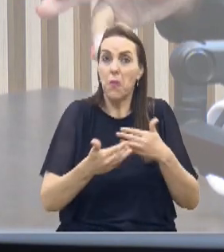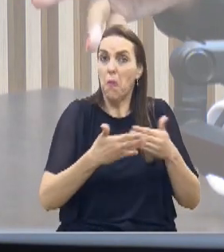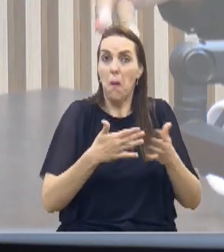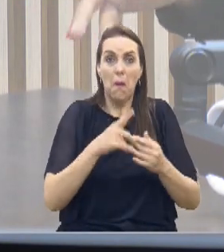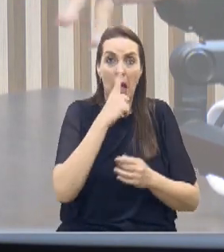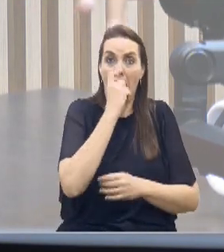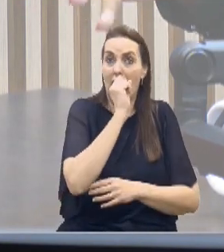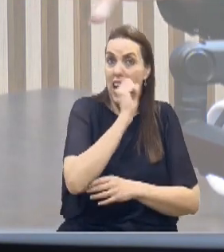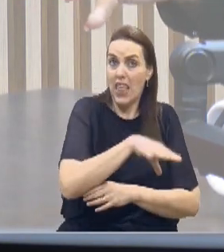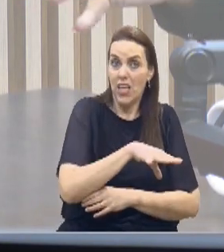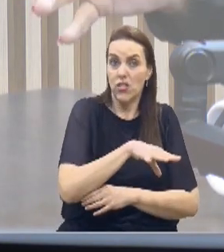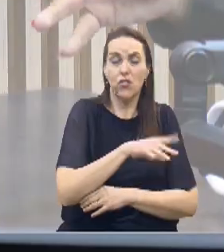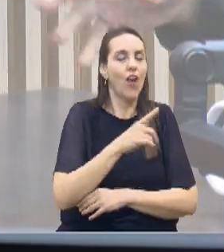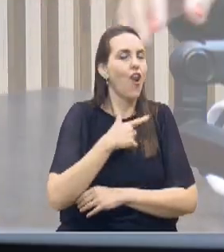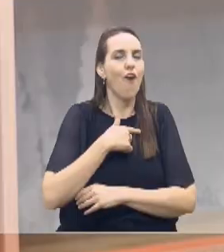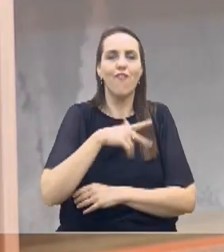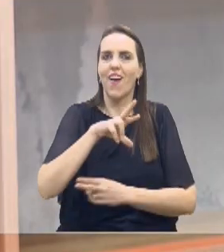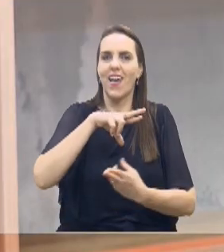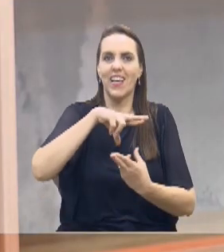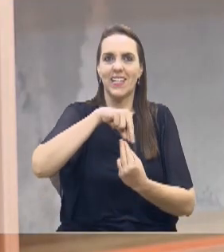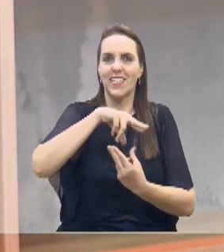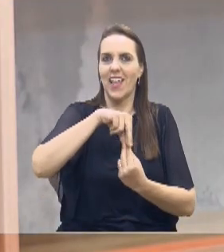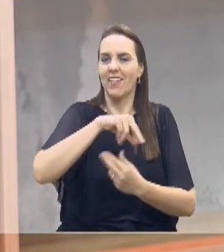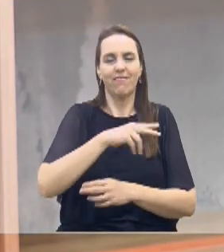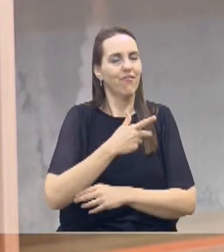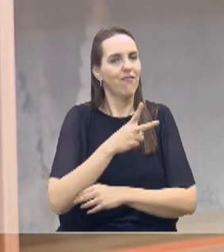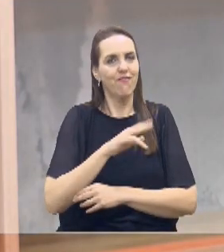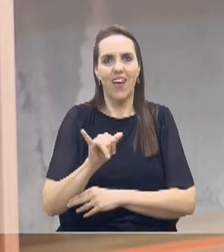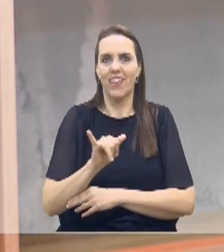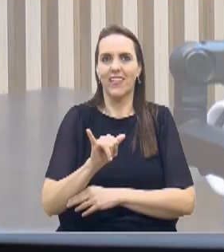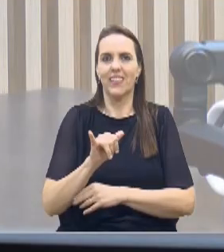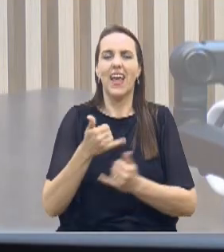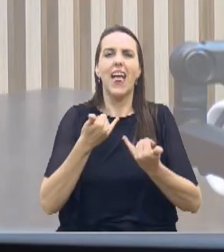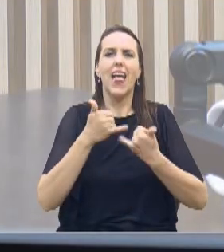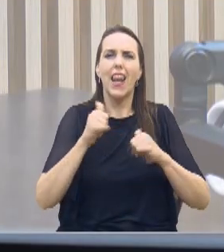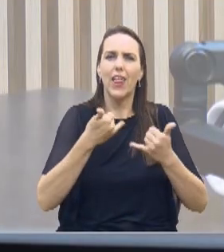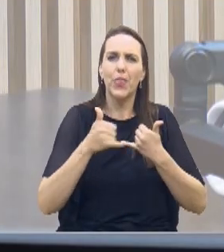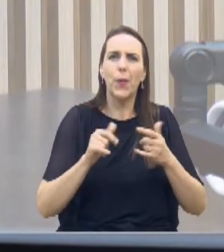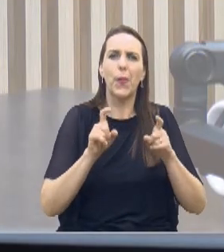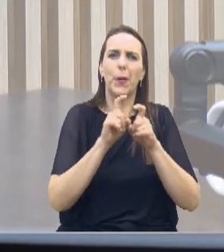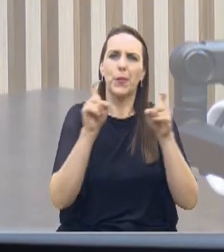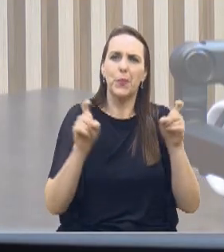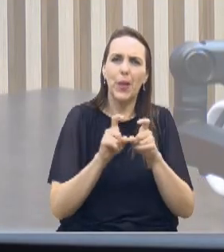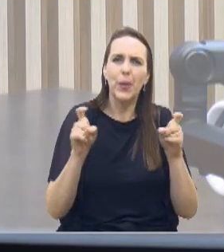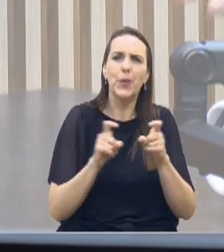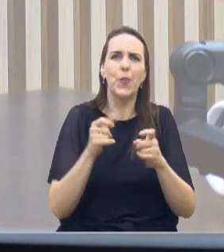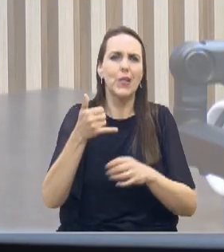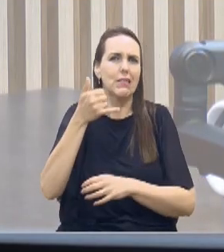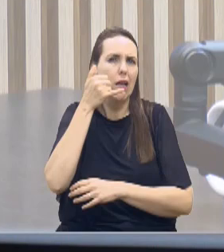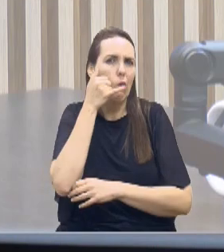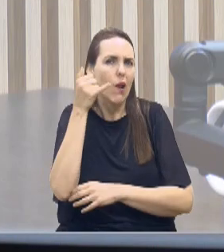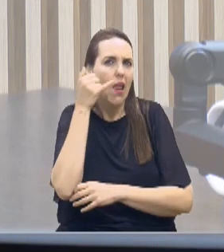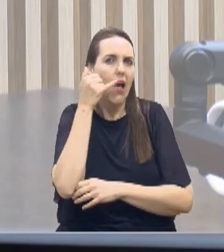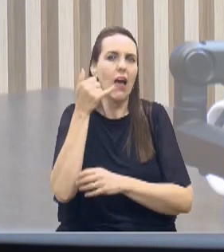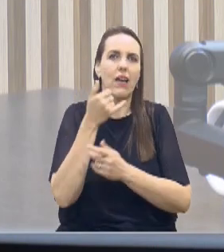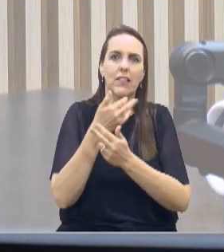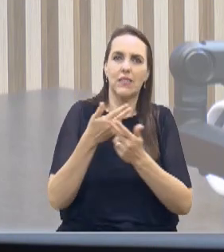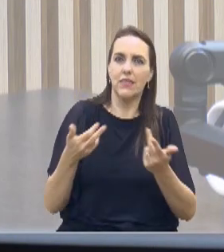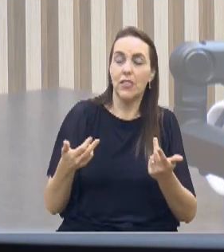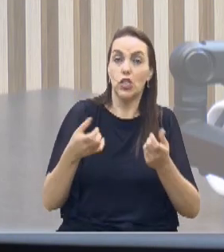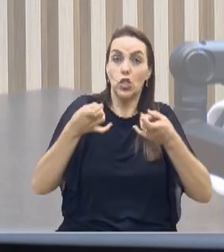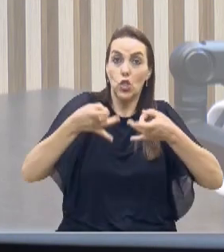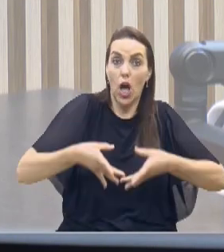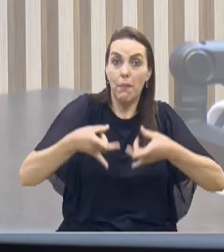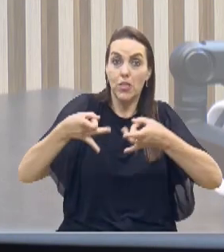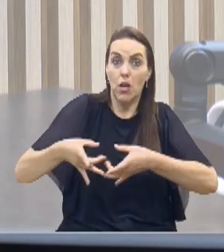orgânico ou seletivo, ele não vai ser Restos de reaproveitado. eletroeletrônicos, Eletroeletrônicos que a gente não usa mais, celular, né? computador, às vezes sobra, né?